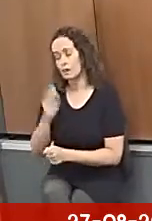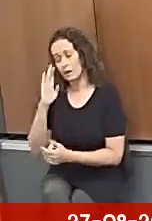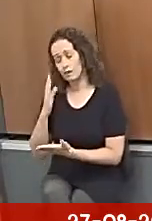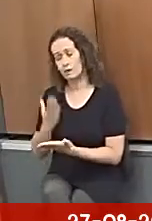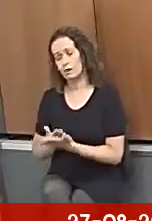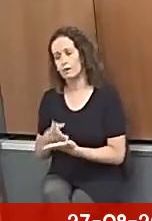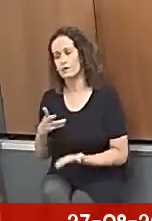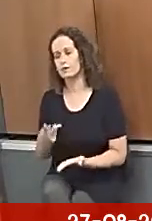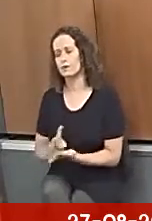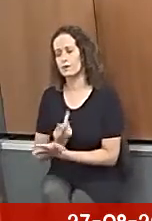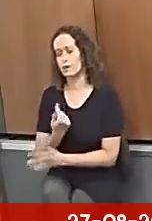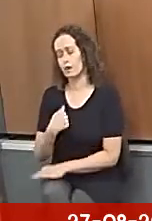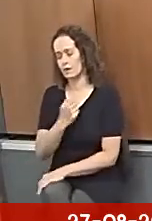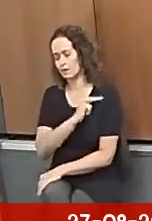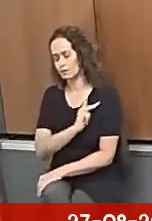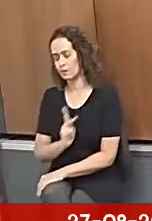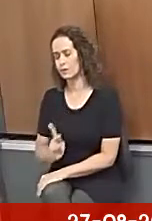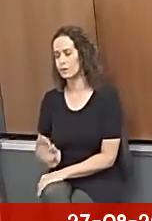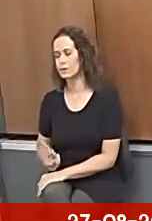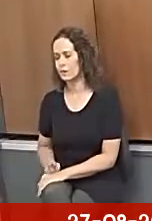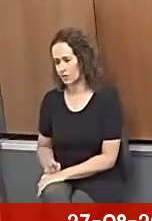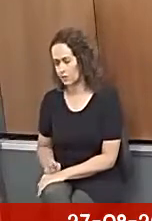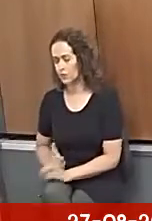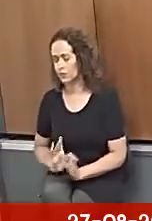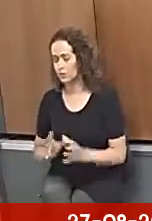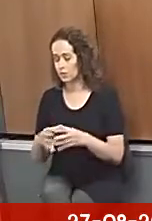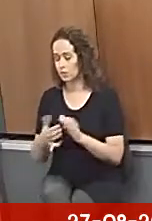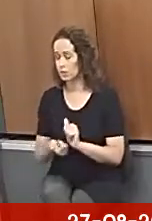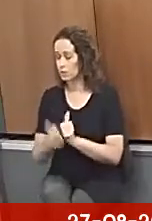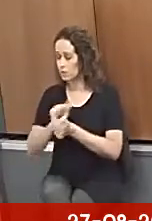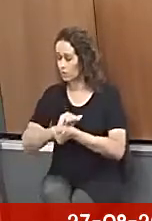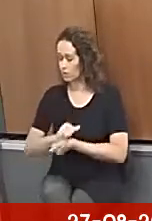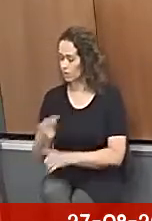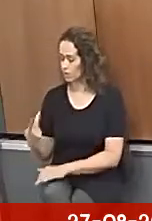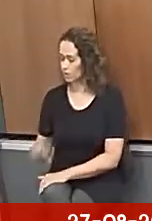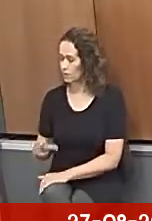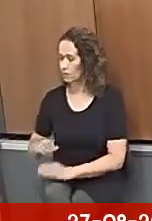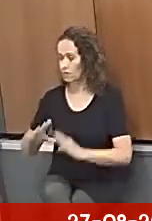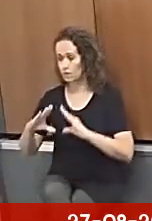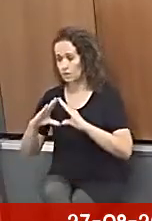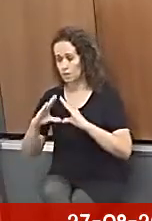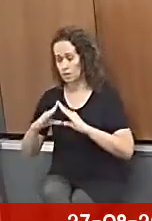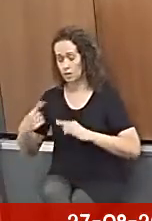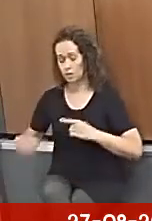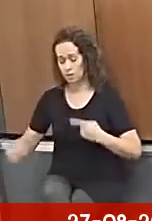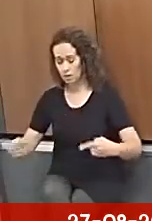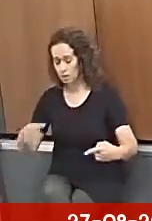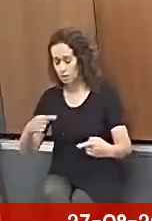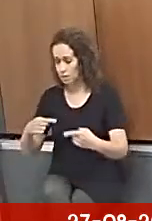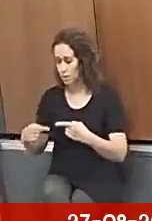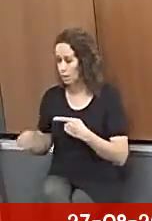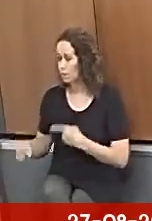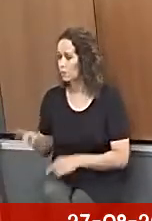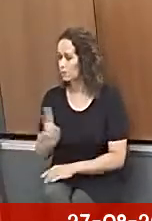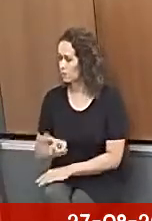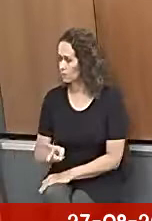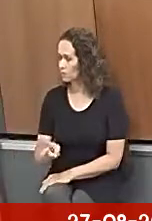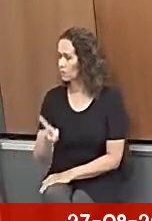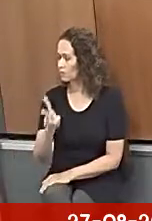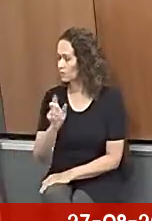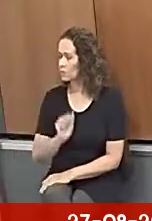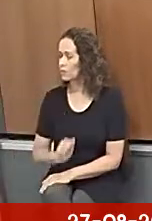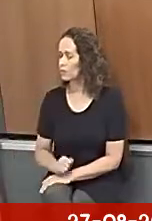ocorra eu sou presidente e da comissão de esporte nessa casa eu acho que o debate vai continuar a gente